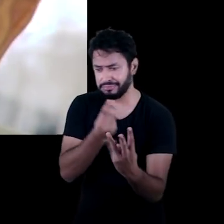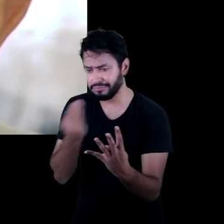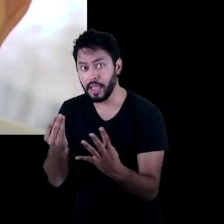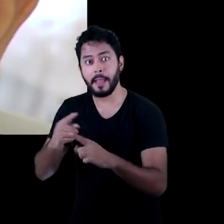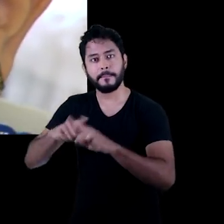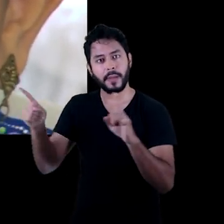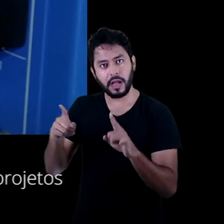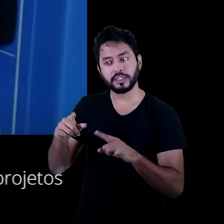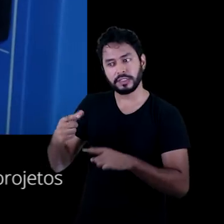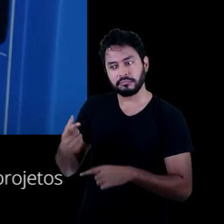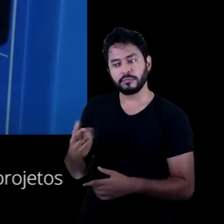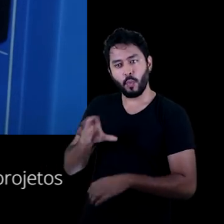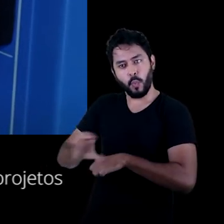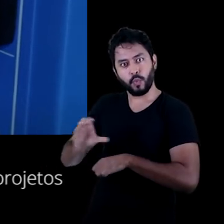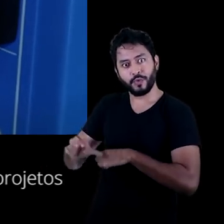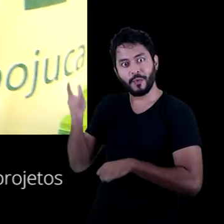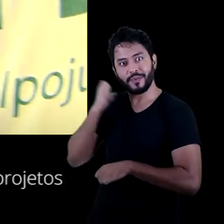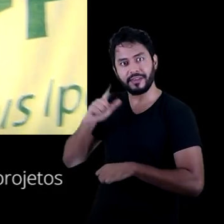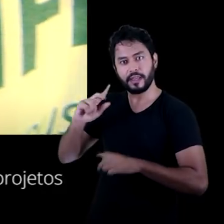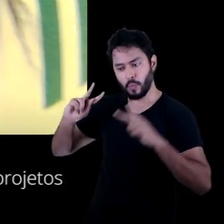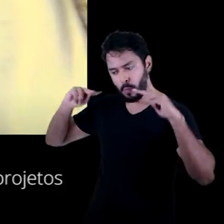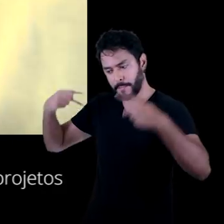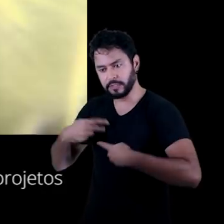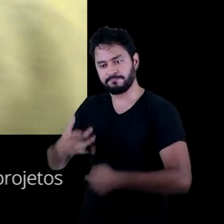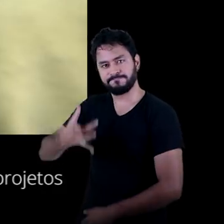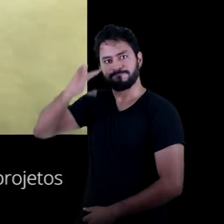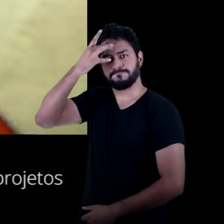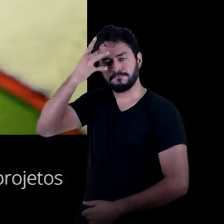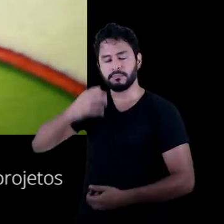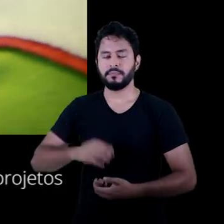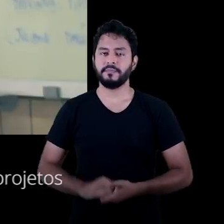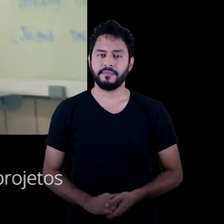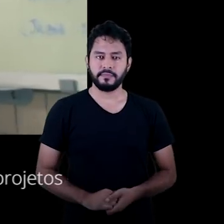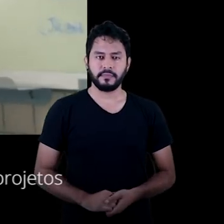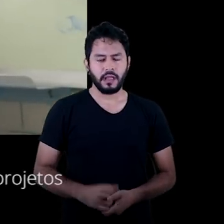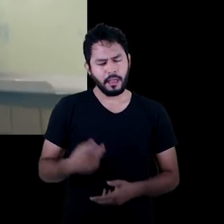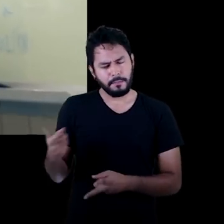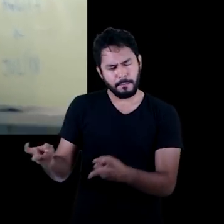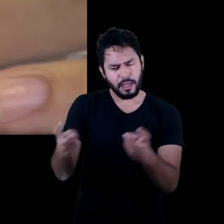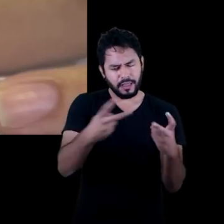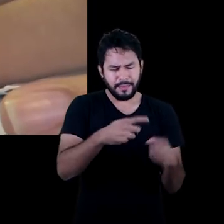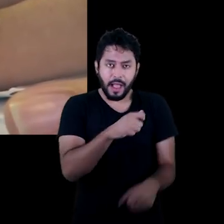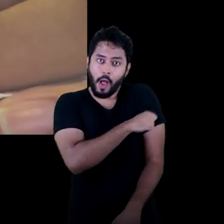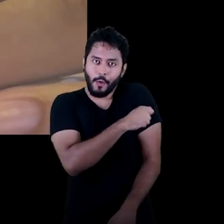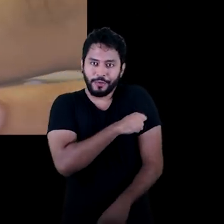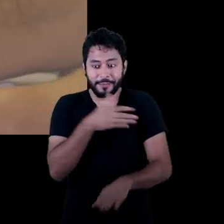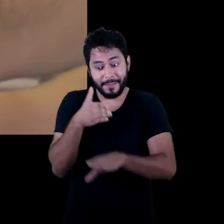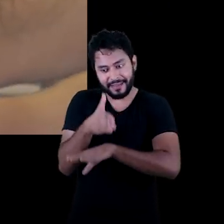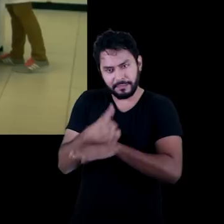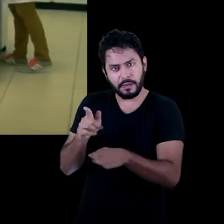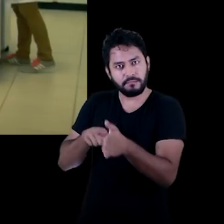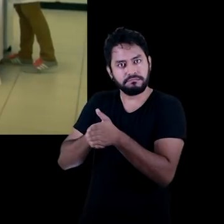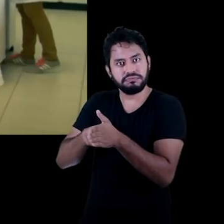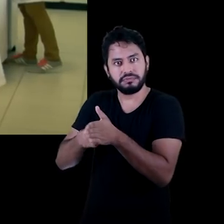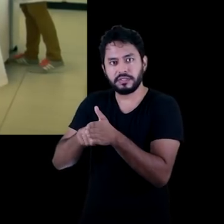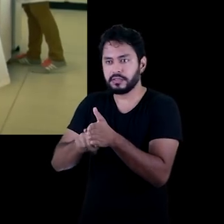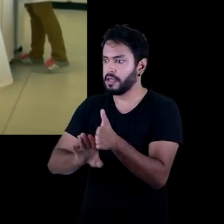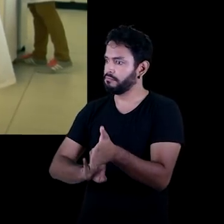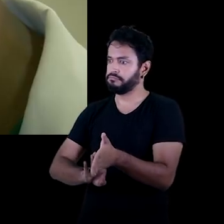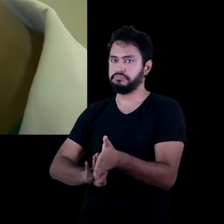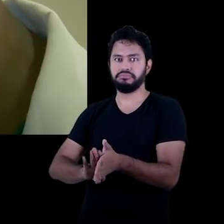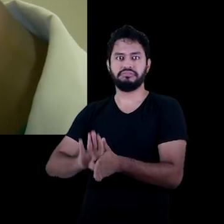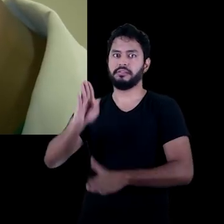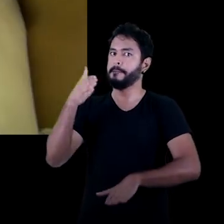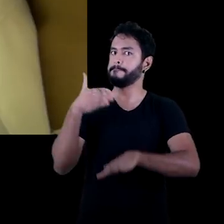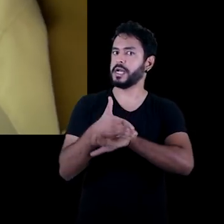formar mais humanos. O que a gente observa é que os estudantes que participam dos projetos de pesquisa têm uma melhoria no